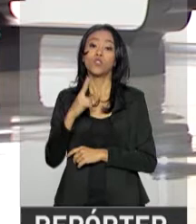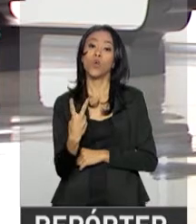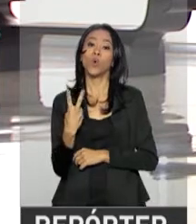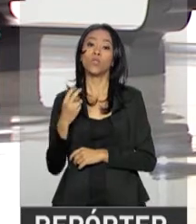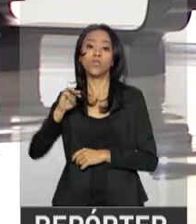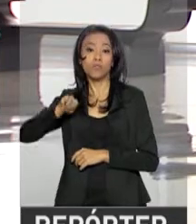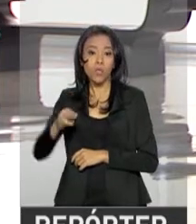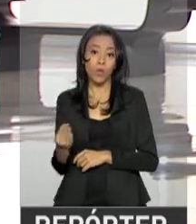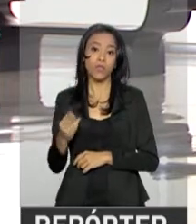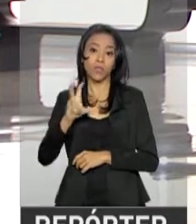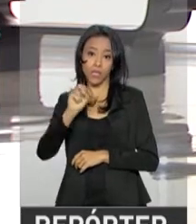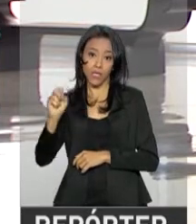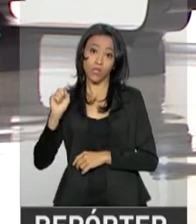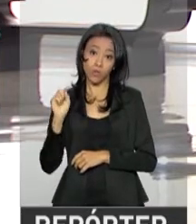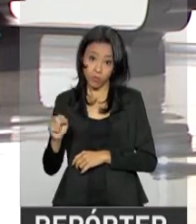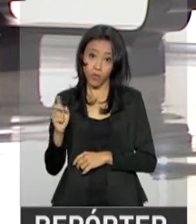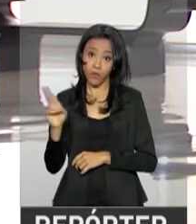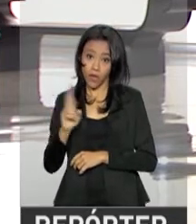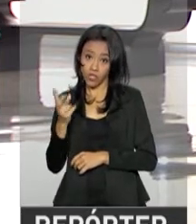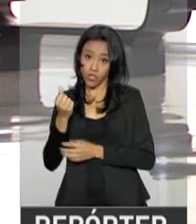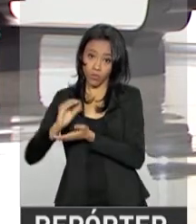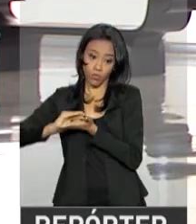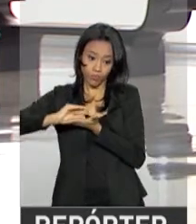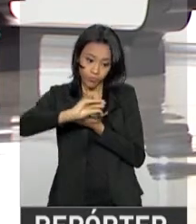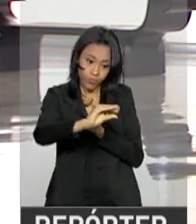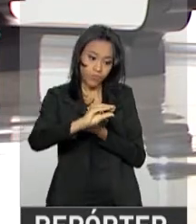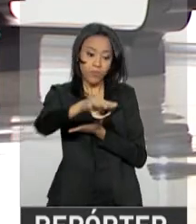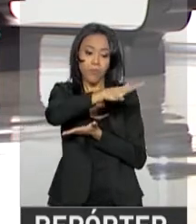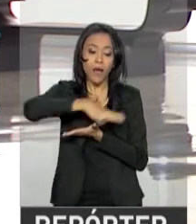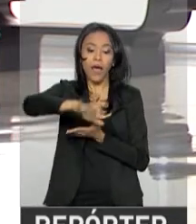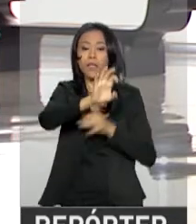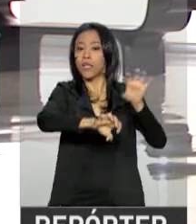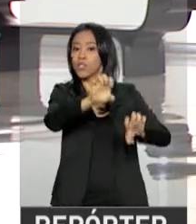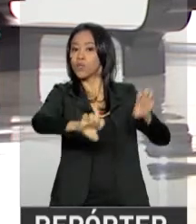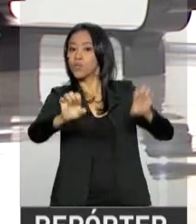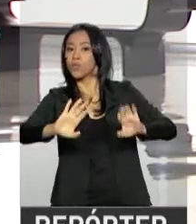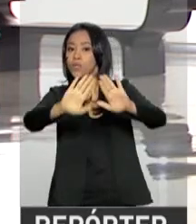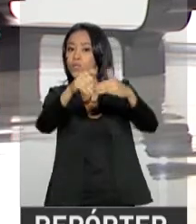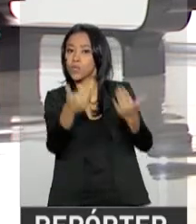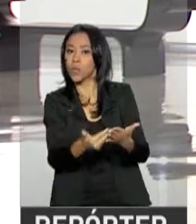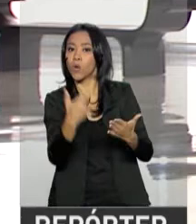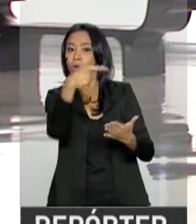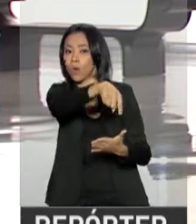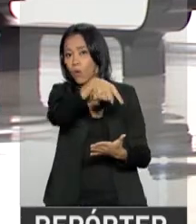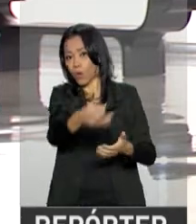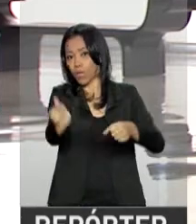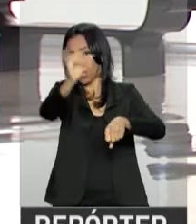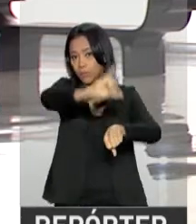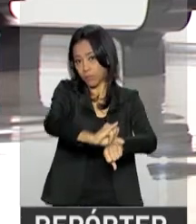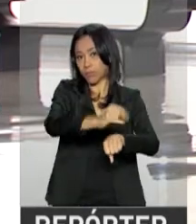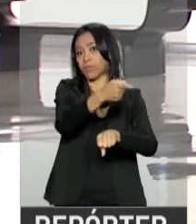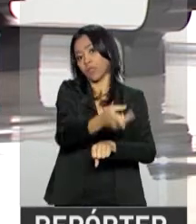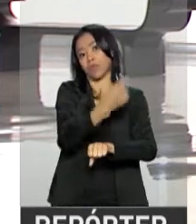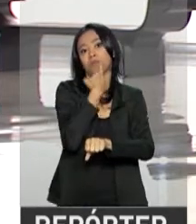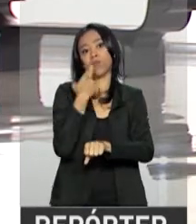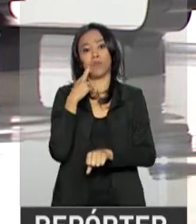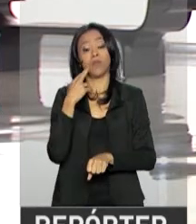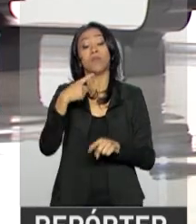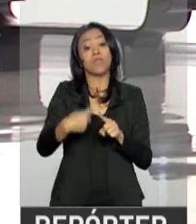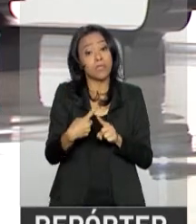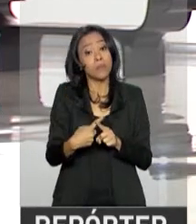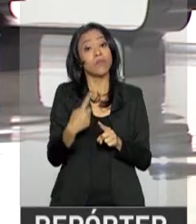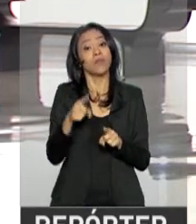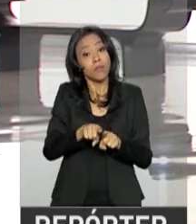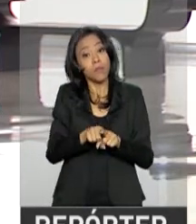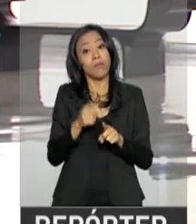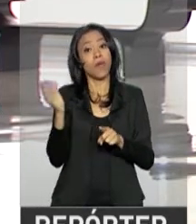e quinhentos mil reais para serem investidos na infraestrutura escolar de boa vista em roraima e também para ampliar o